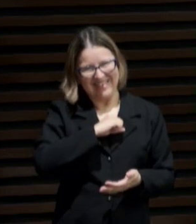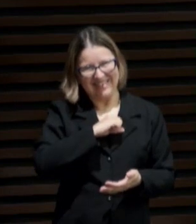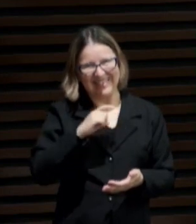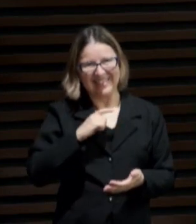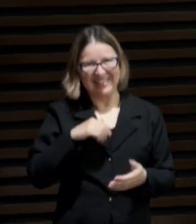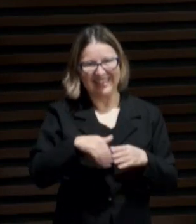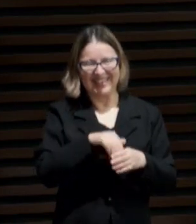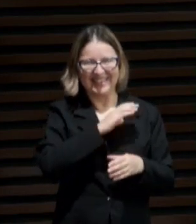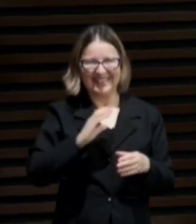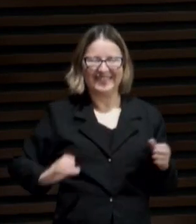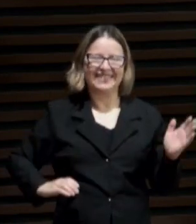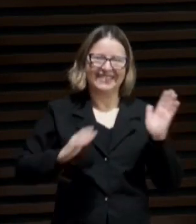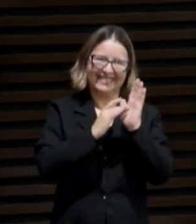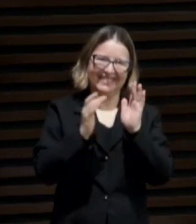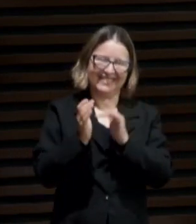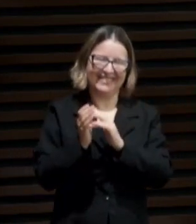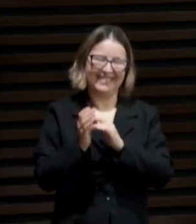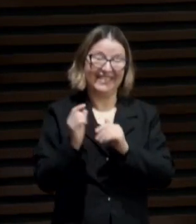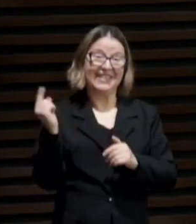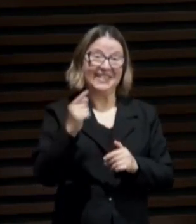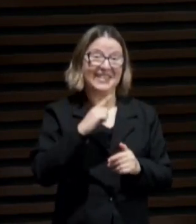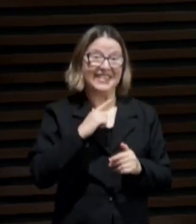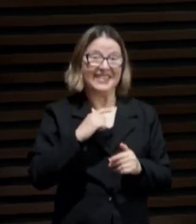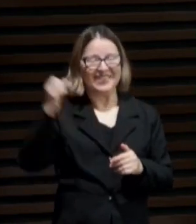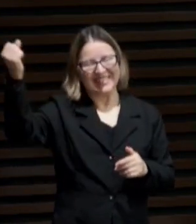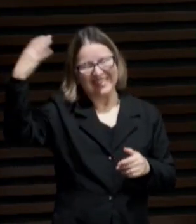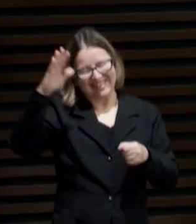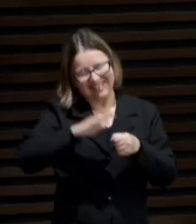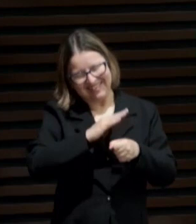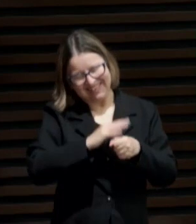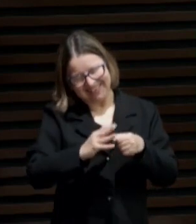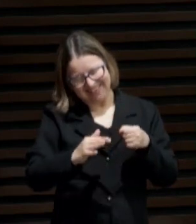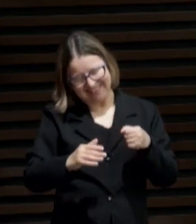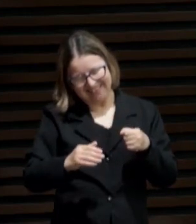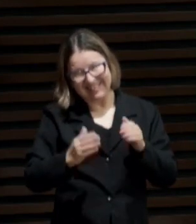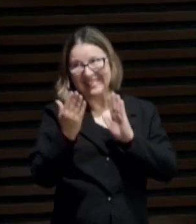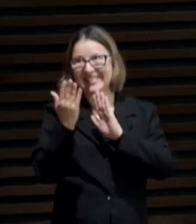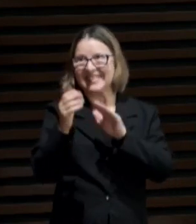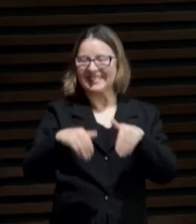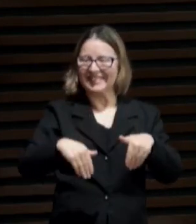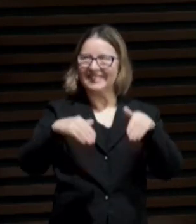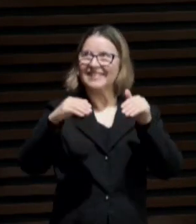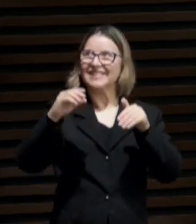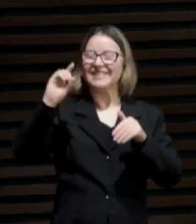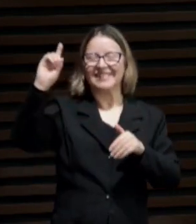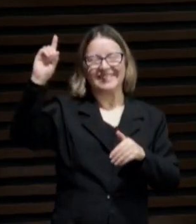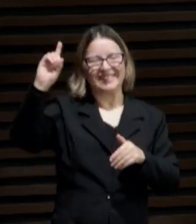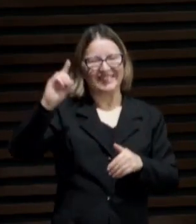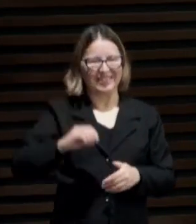em abundância para diante do trono da graça de Deus para pegar, para Ele tratar